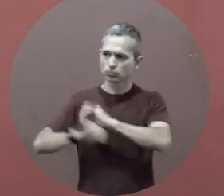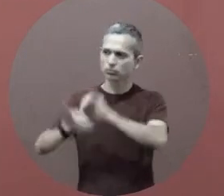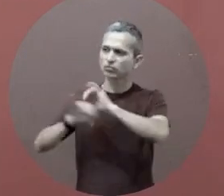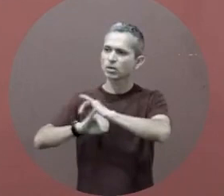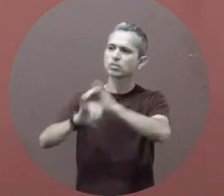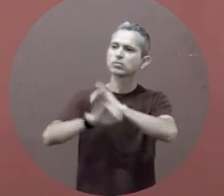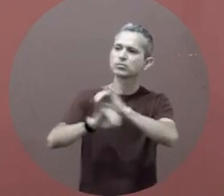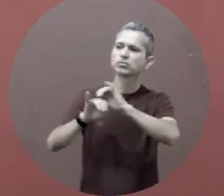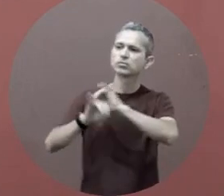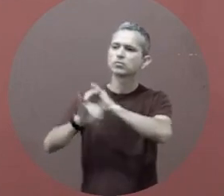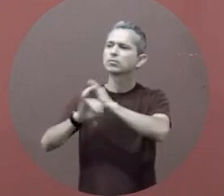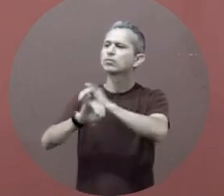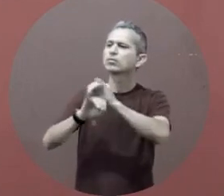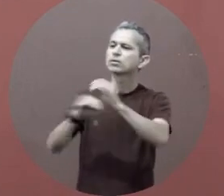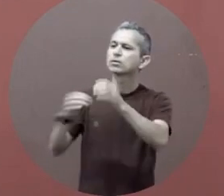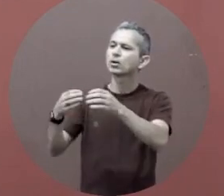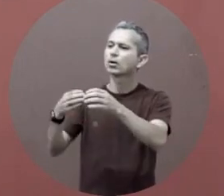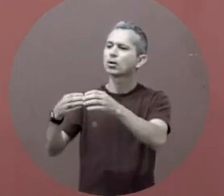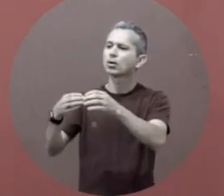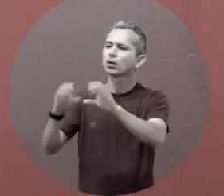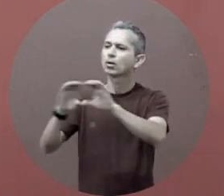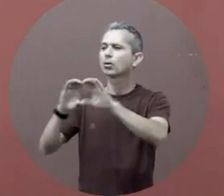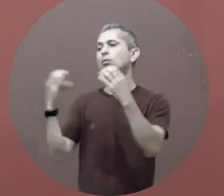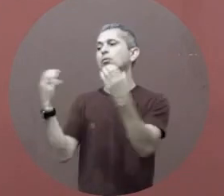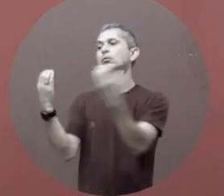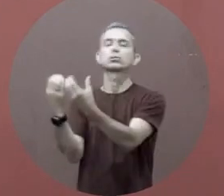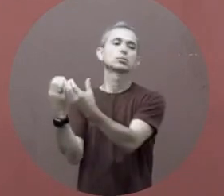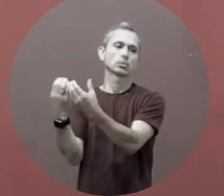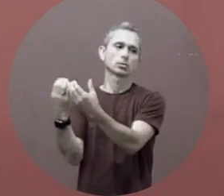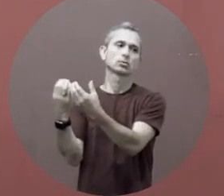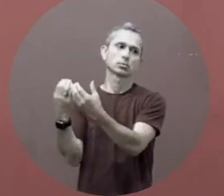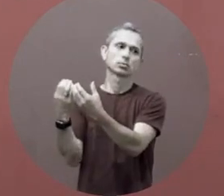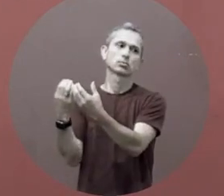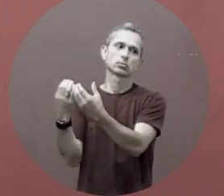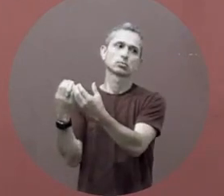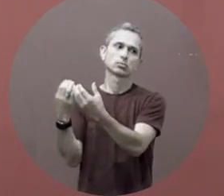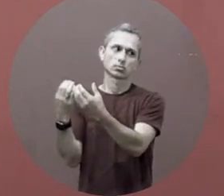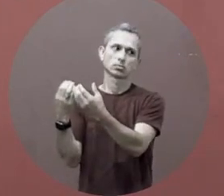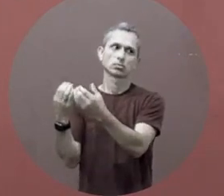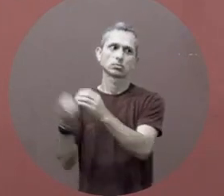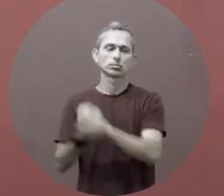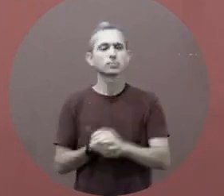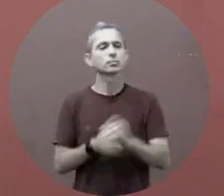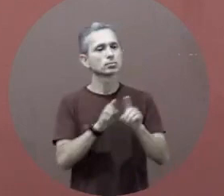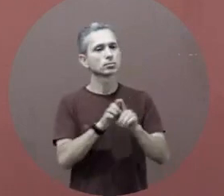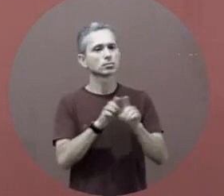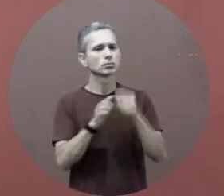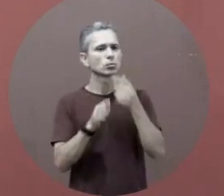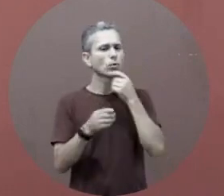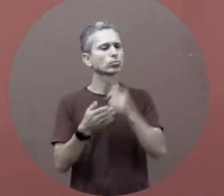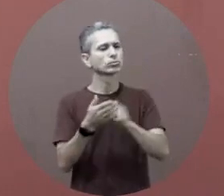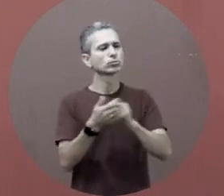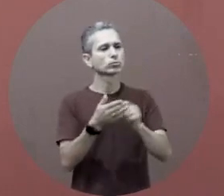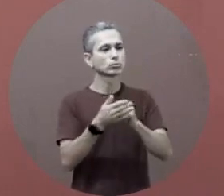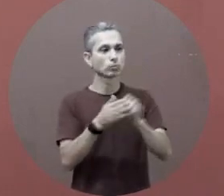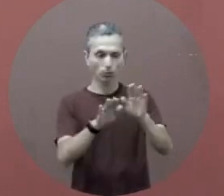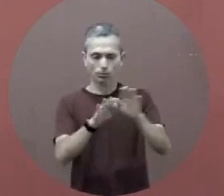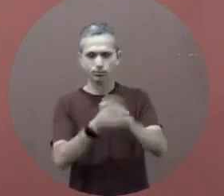coletivo, avisar a comunidade. Outro ponto interessante é que o autor de Hebreus, ele provavelmente era um líder.